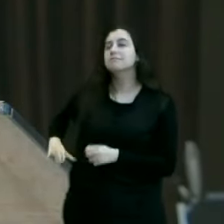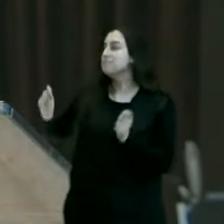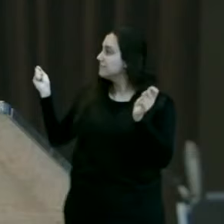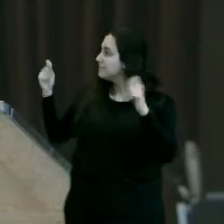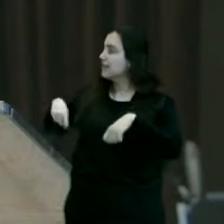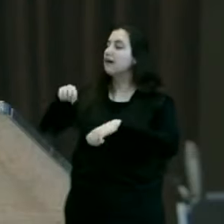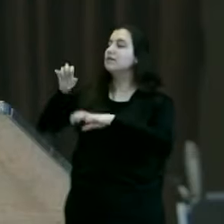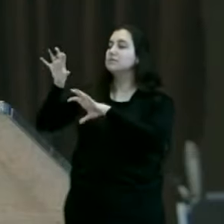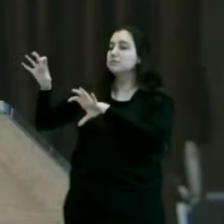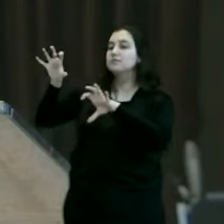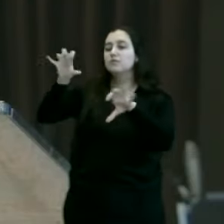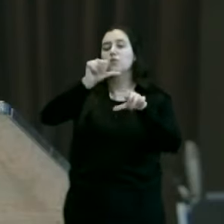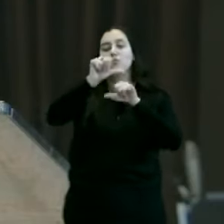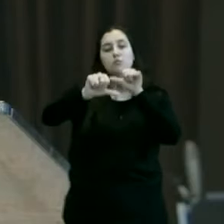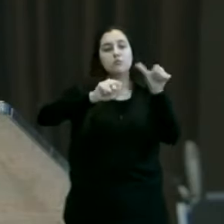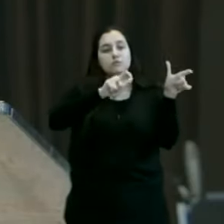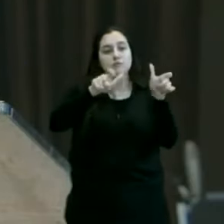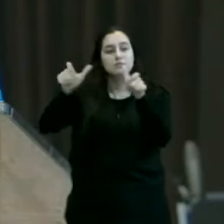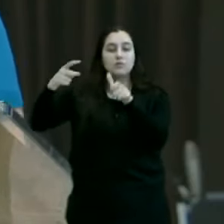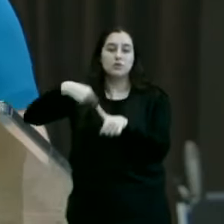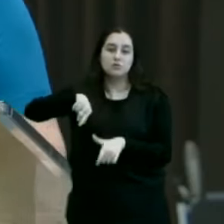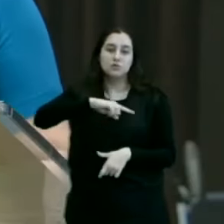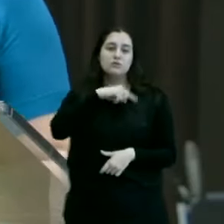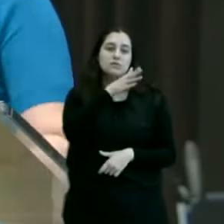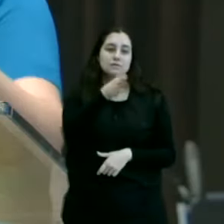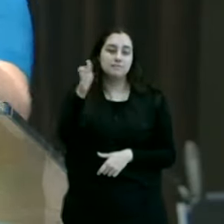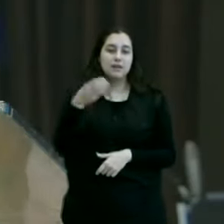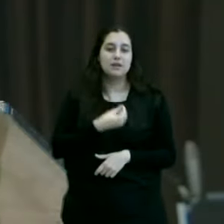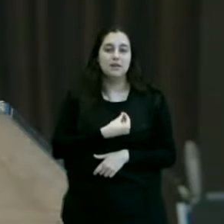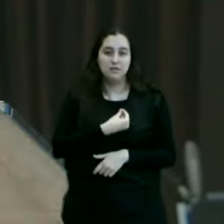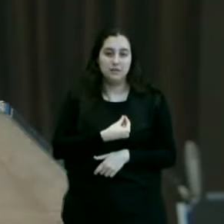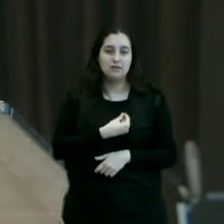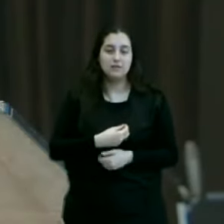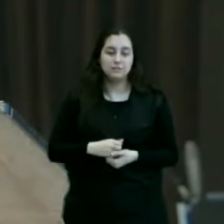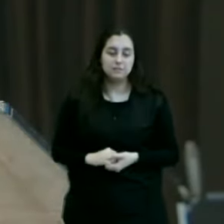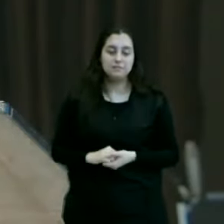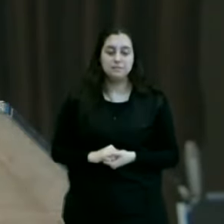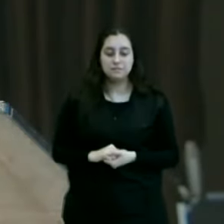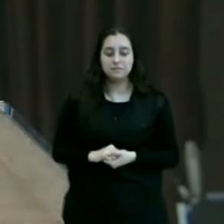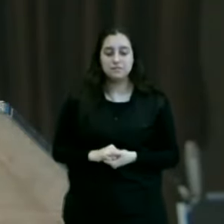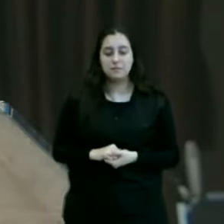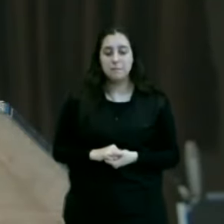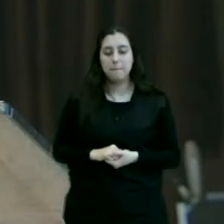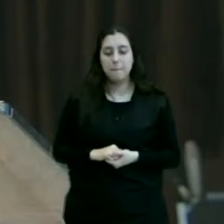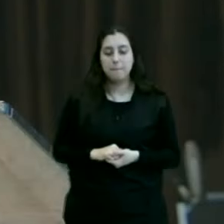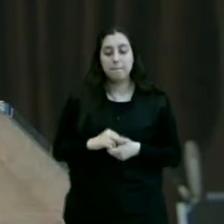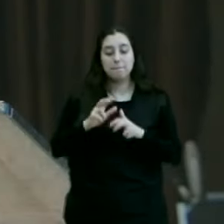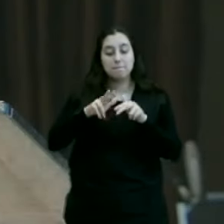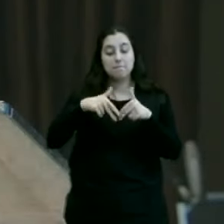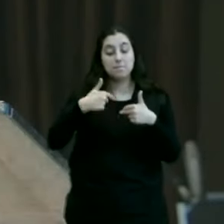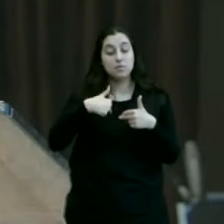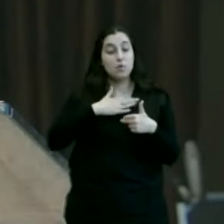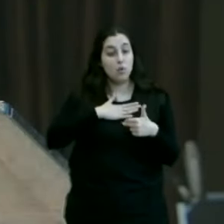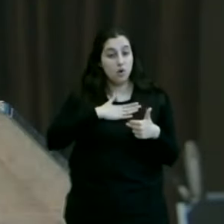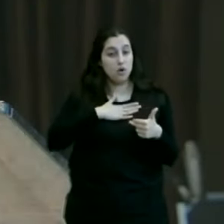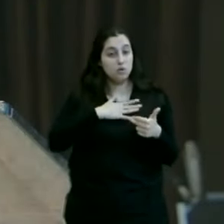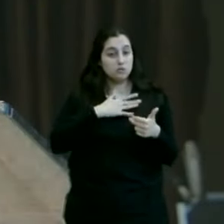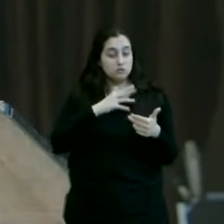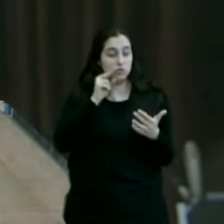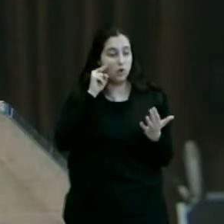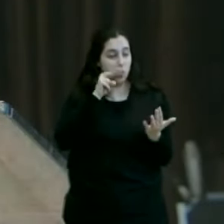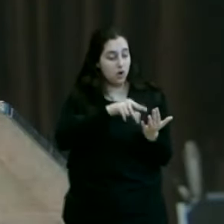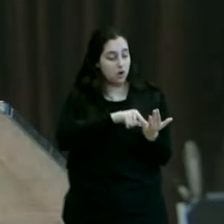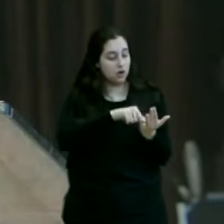os ambientes onde nós nos encontramos. Por isso que eu gosto de olhar para a palavra